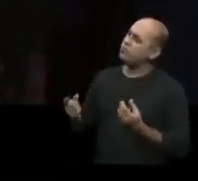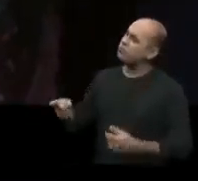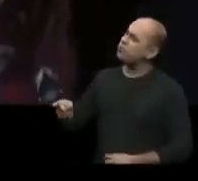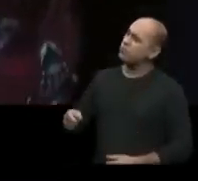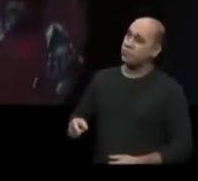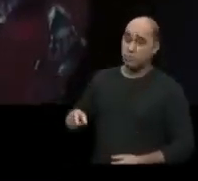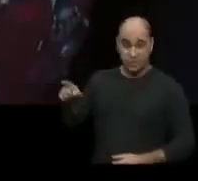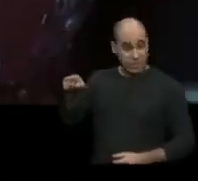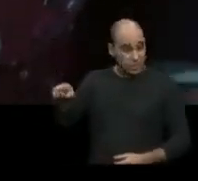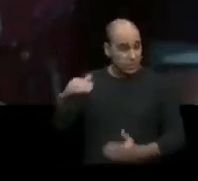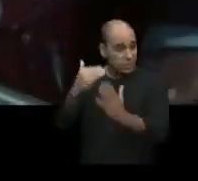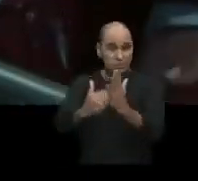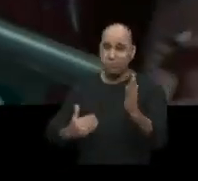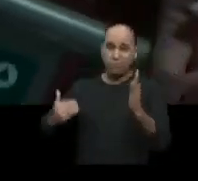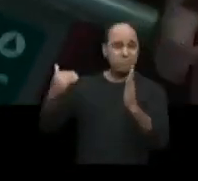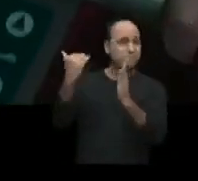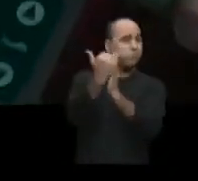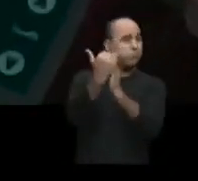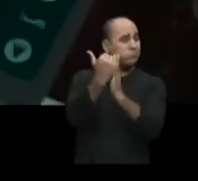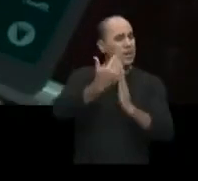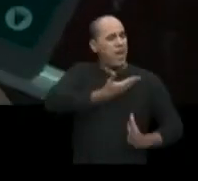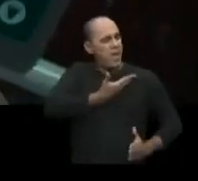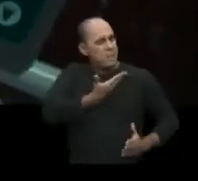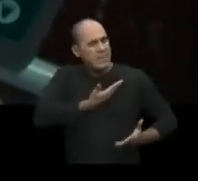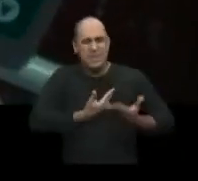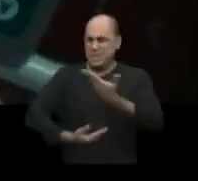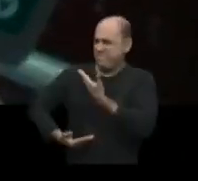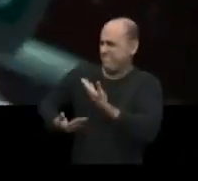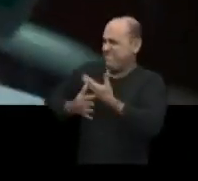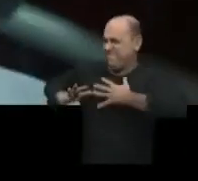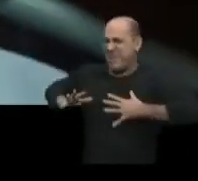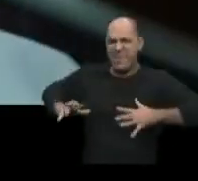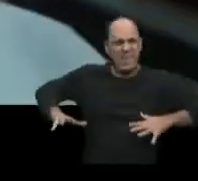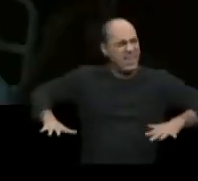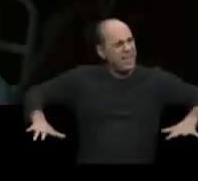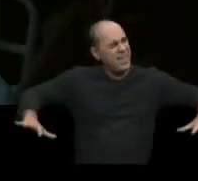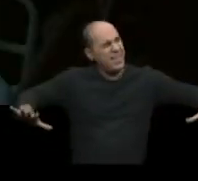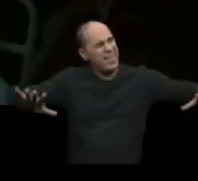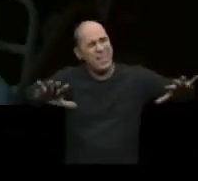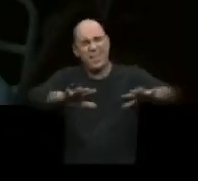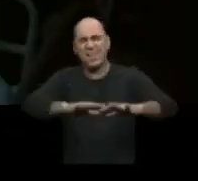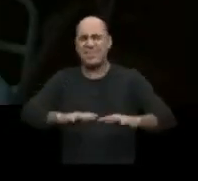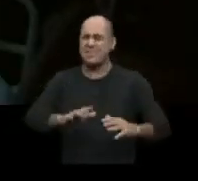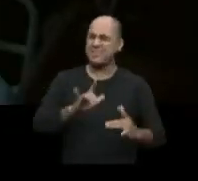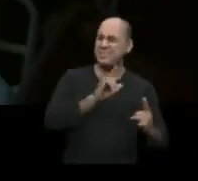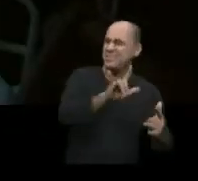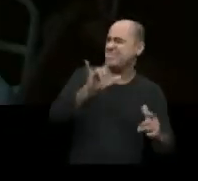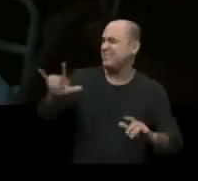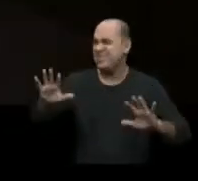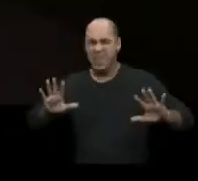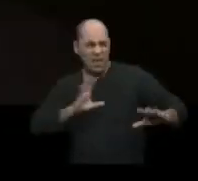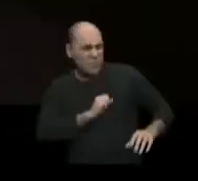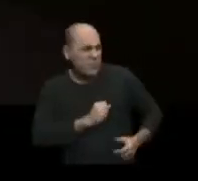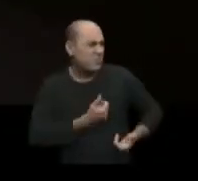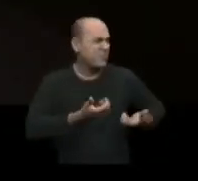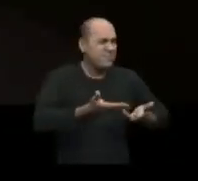além. Fez amizades, conquistou, conversou.